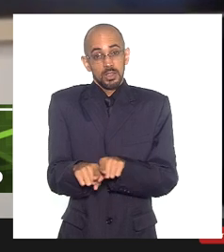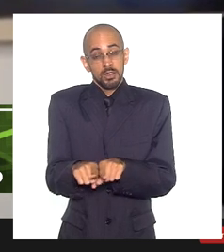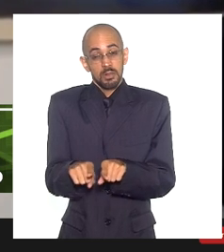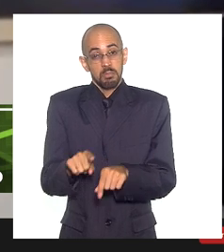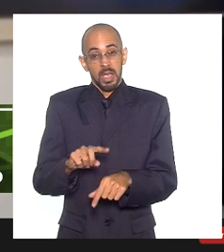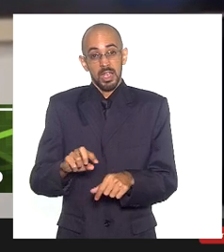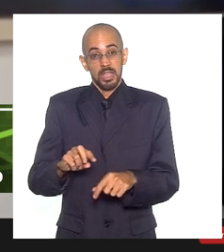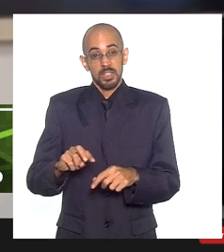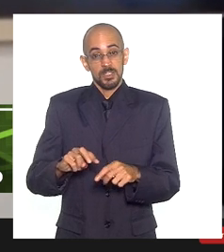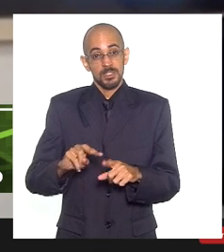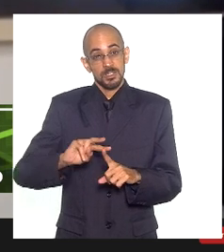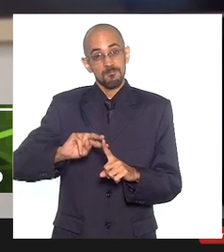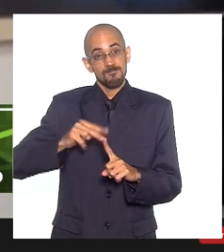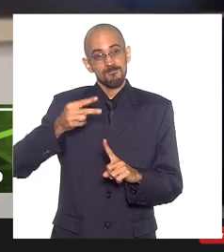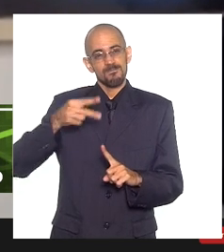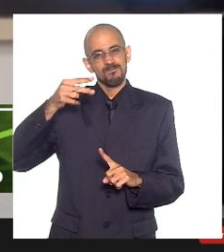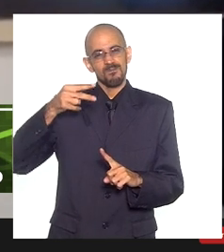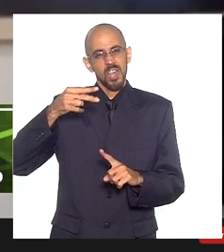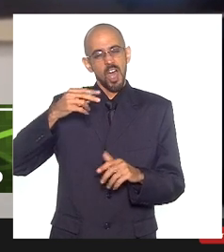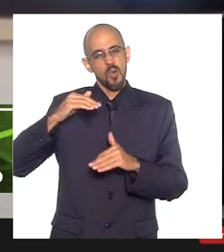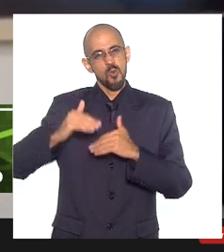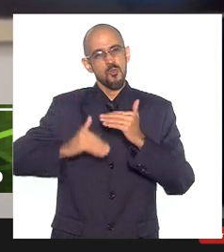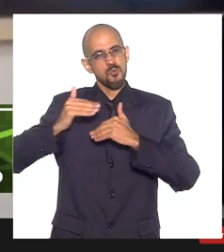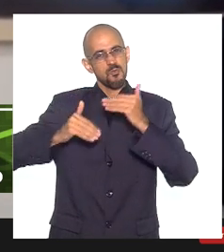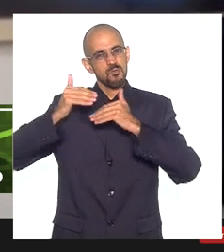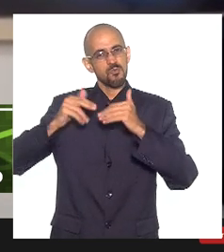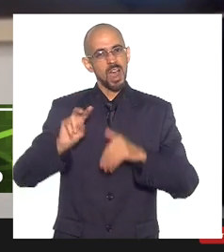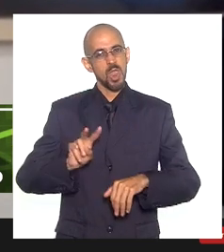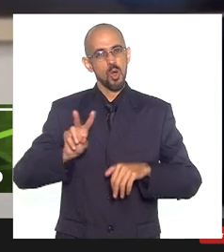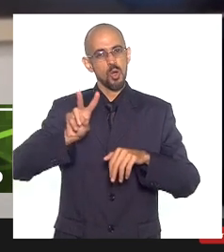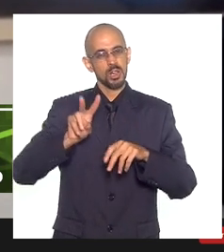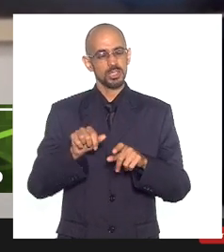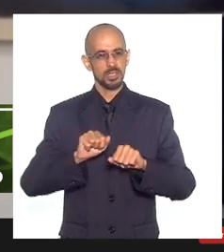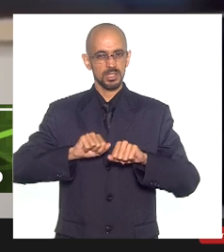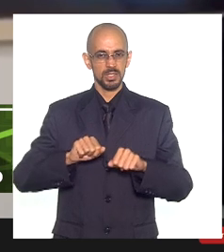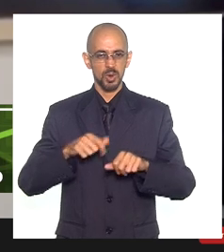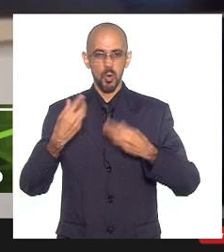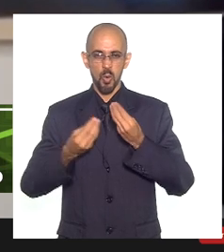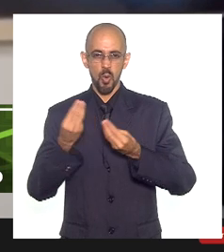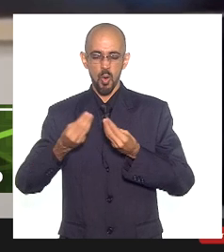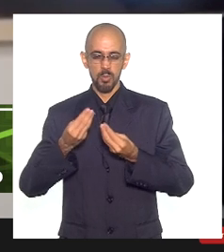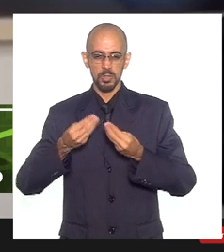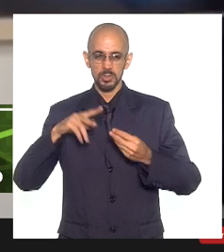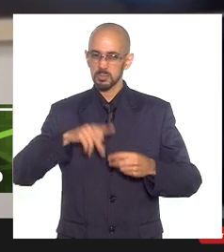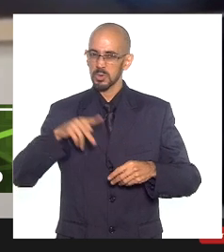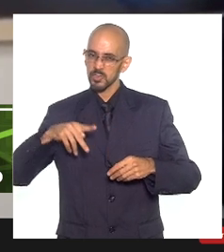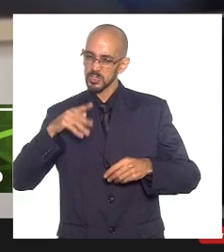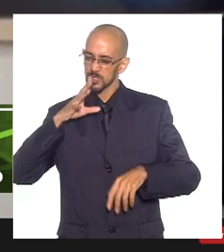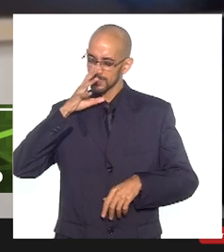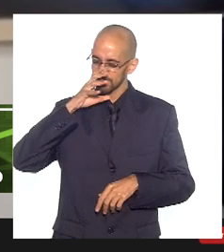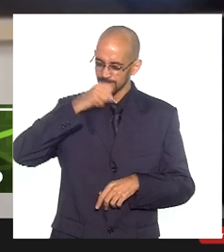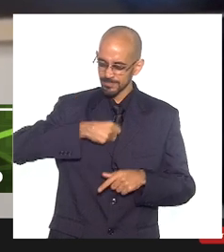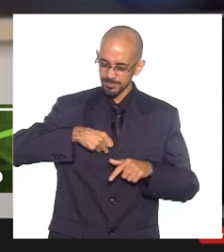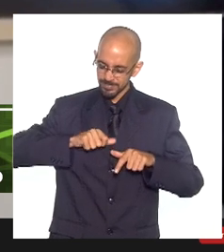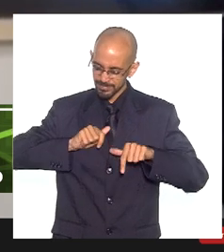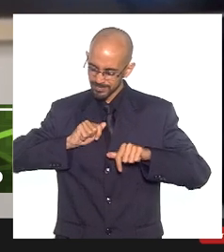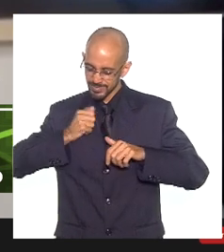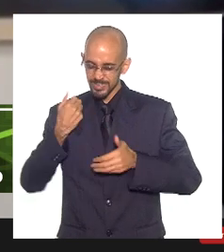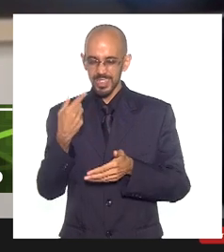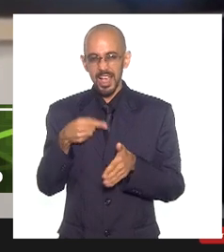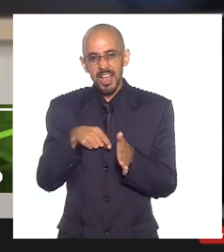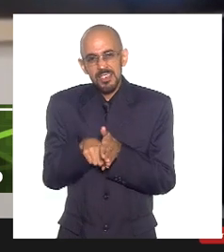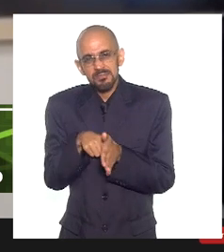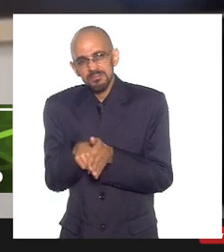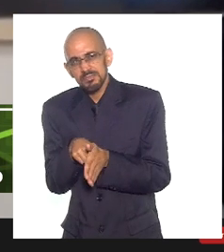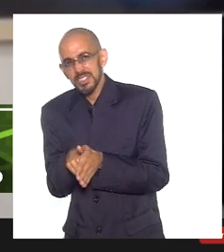como gerações de professores e pesquisadores se dedicaram, nas suas diferentes áreas, a produzir conhecimento